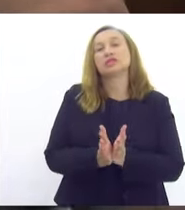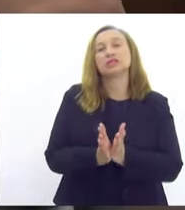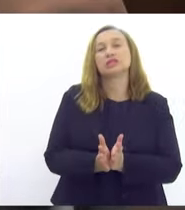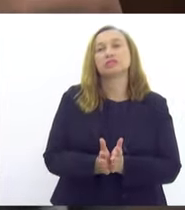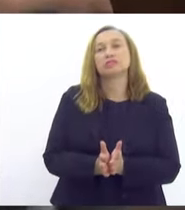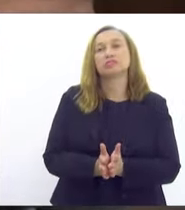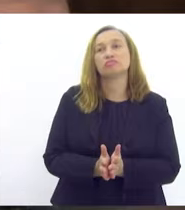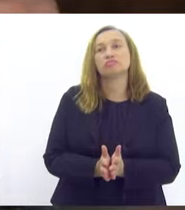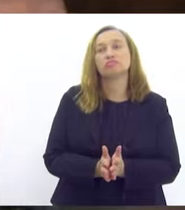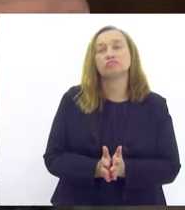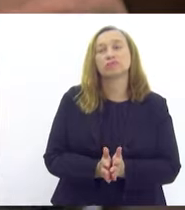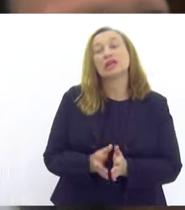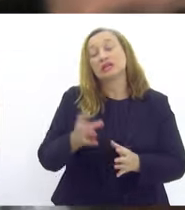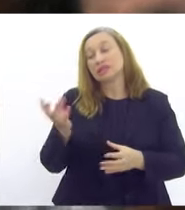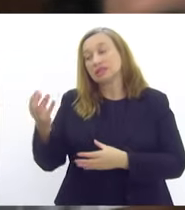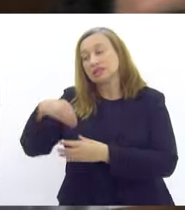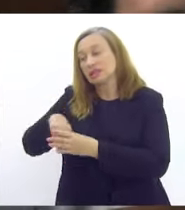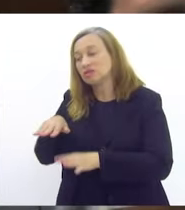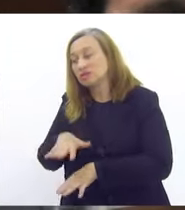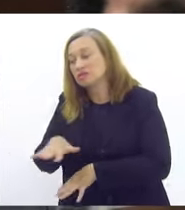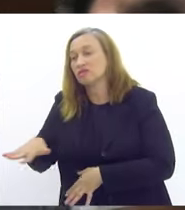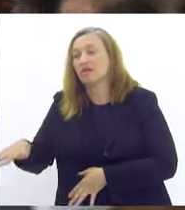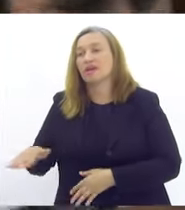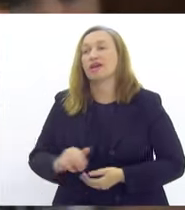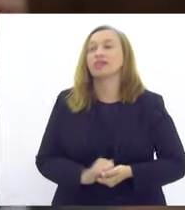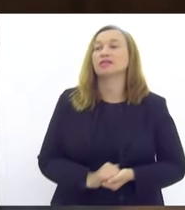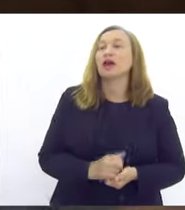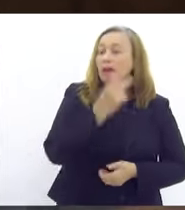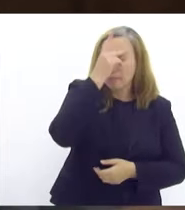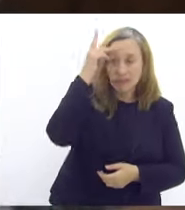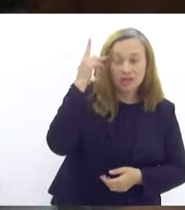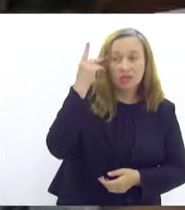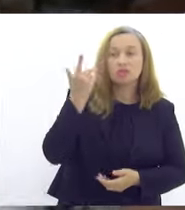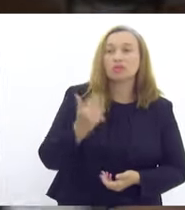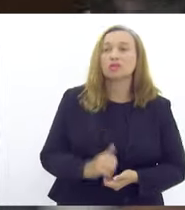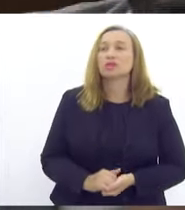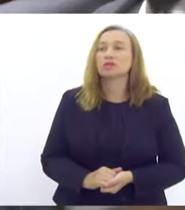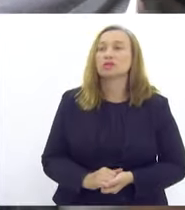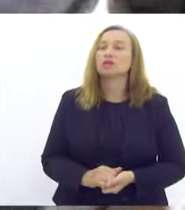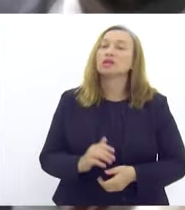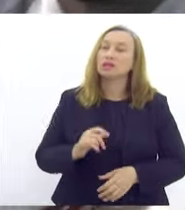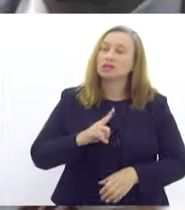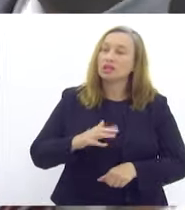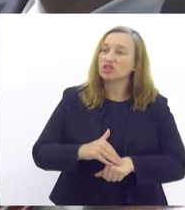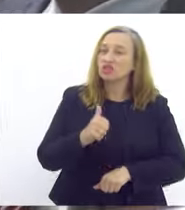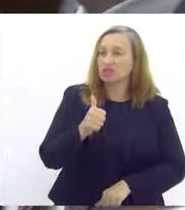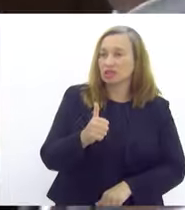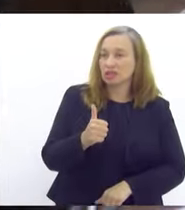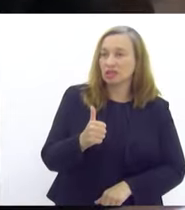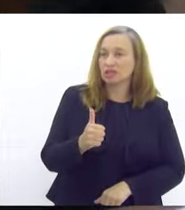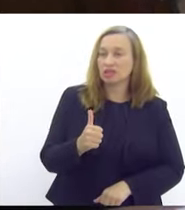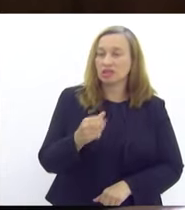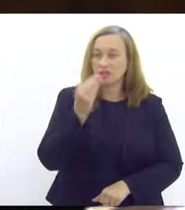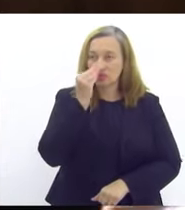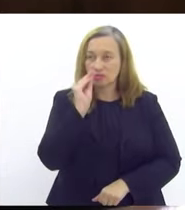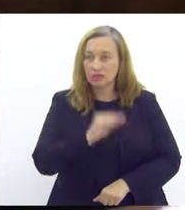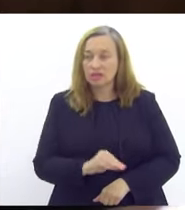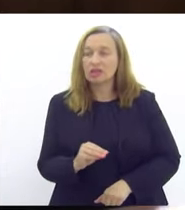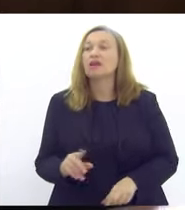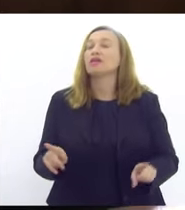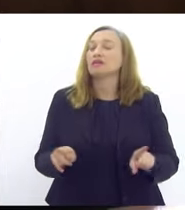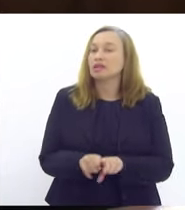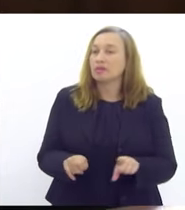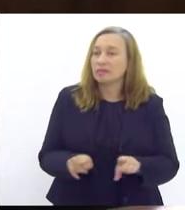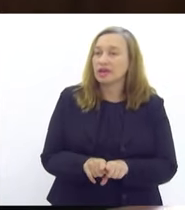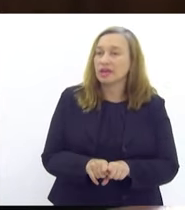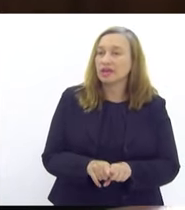pessoas que estão nas favelas, nas periferias, pessoas que têm a sua dignidade humana desrespeitada e, ainda